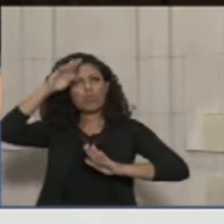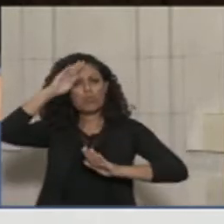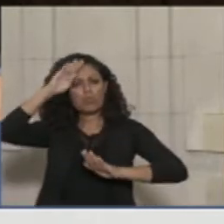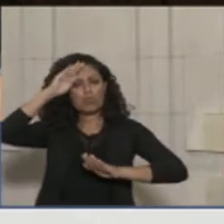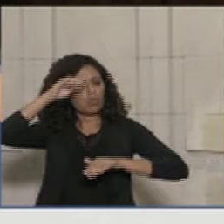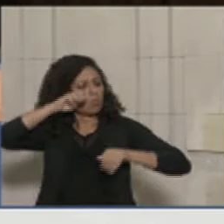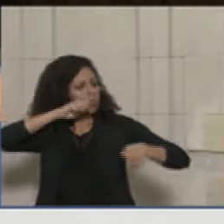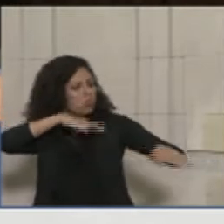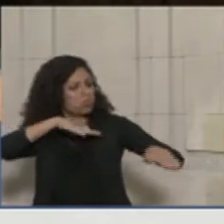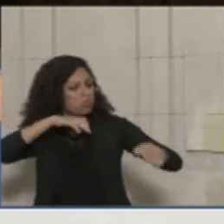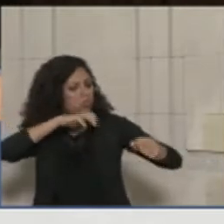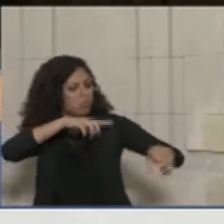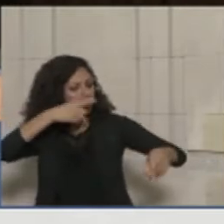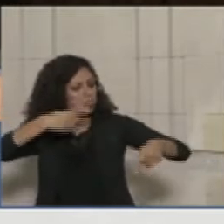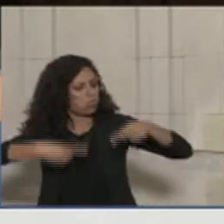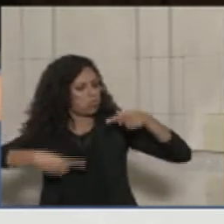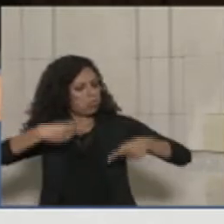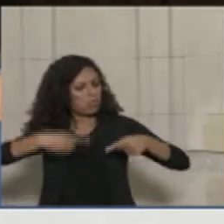é um desrespeito